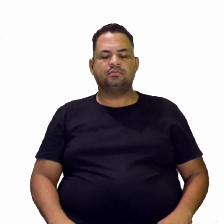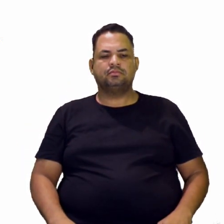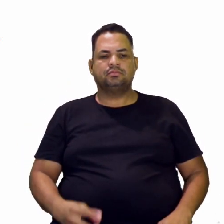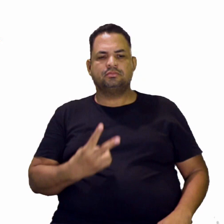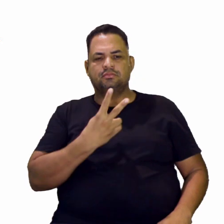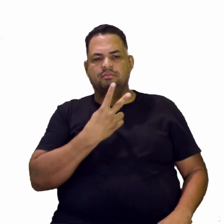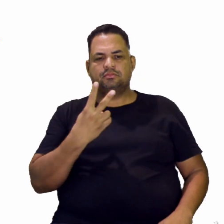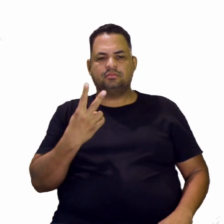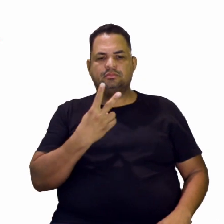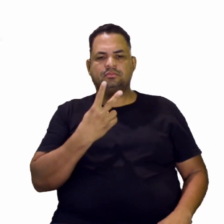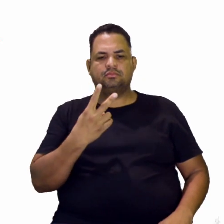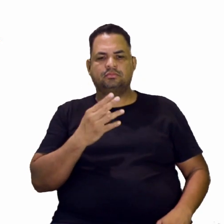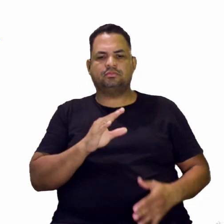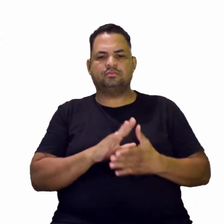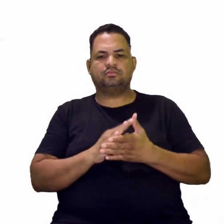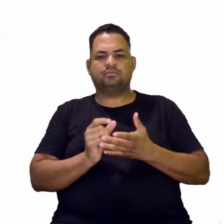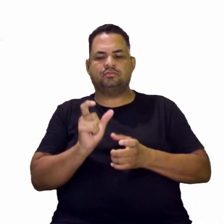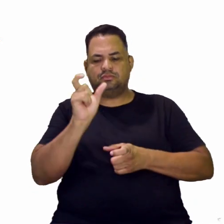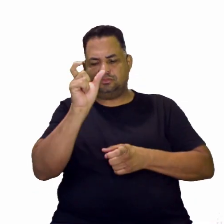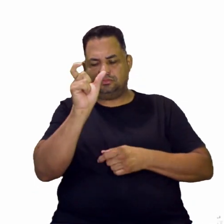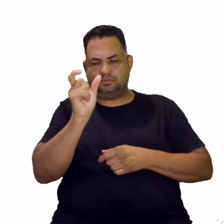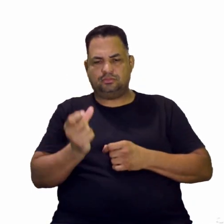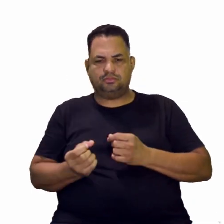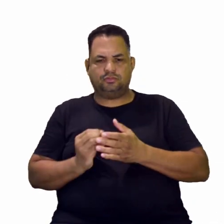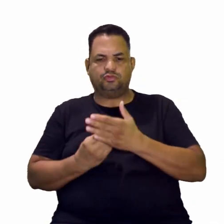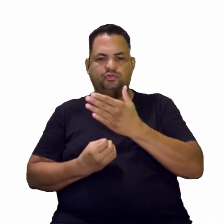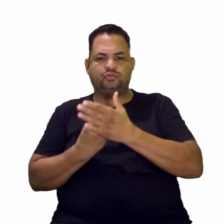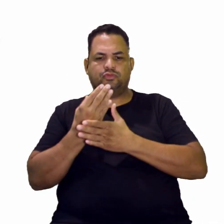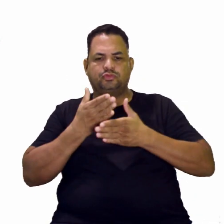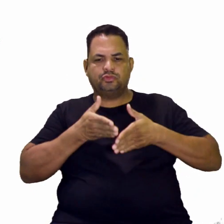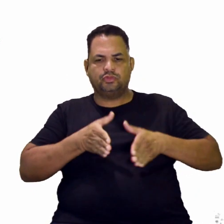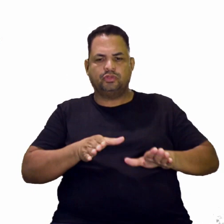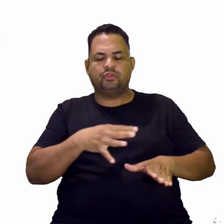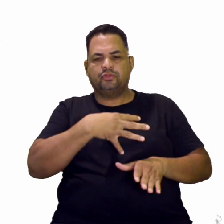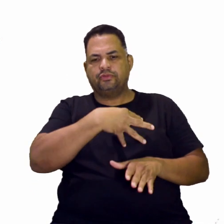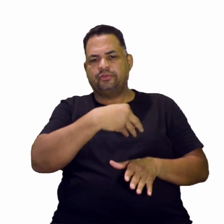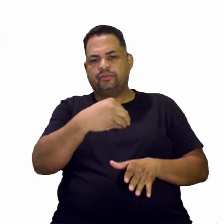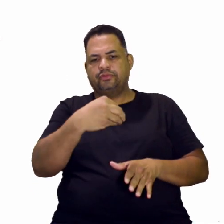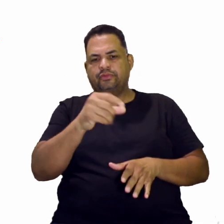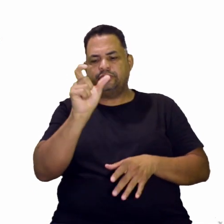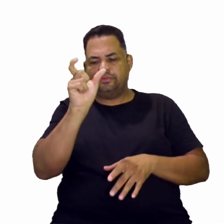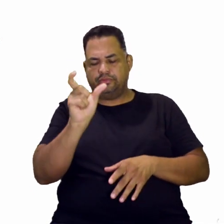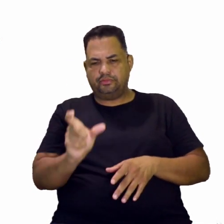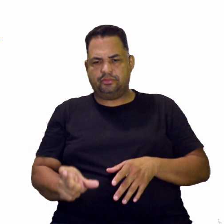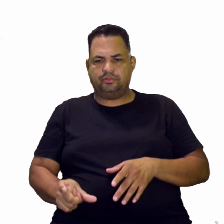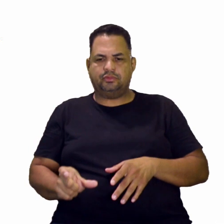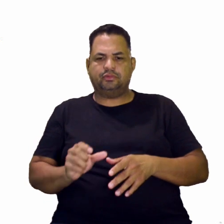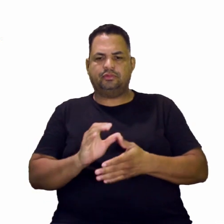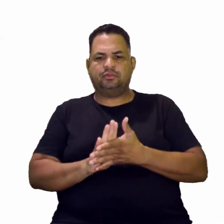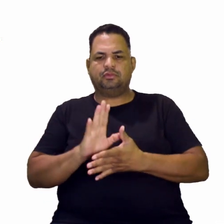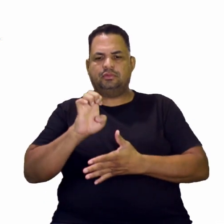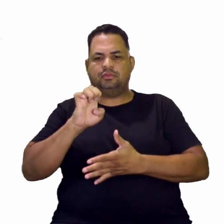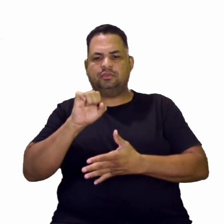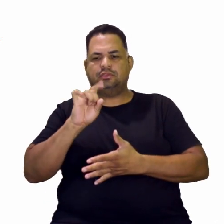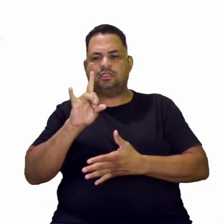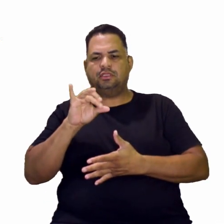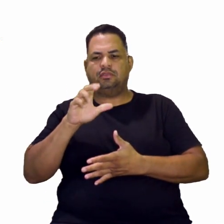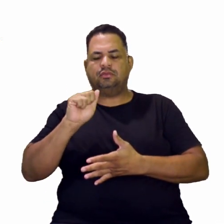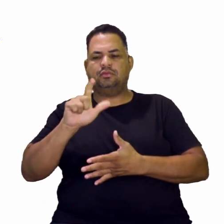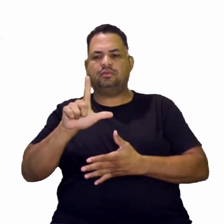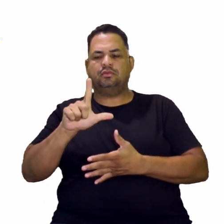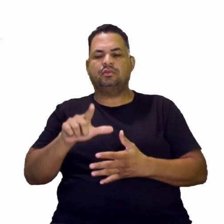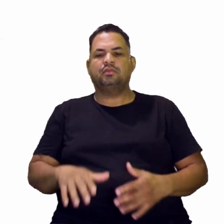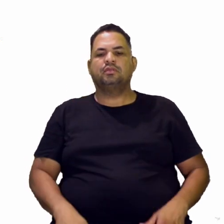As duas espécies geram um indivíduo. As duas espécies geram um indivíduo